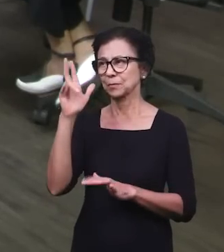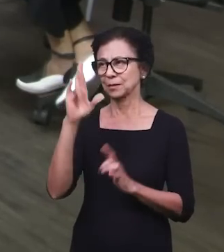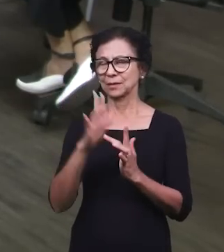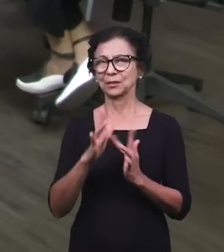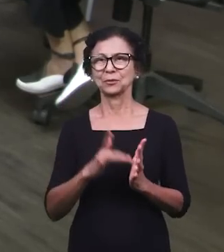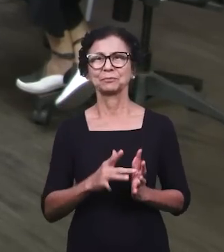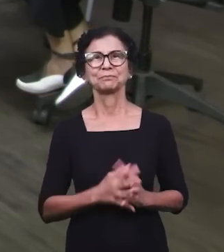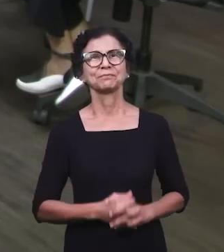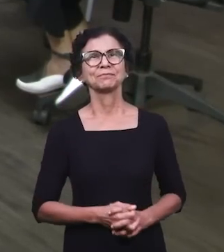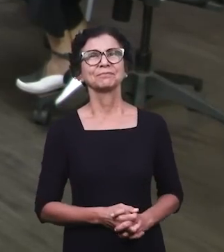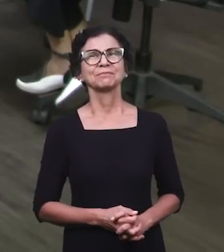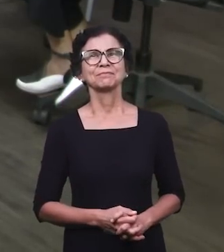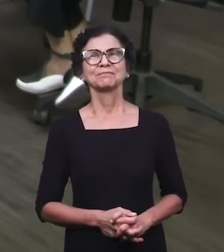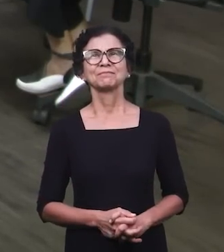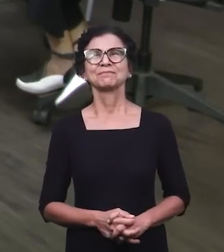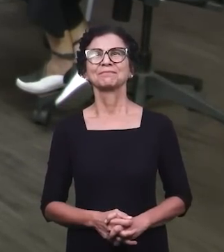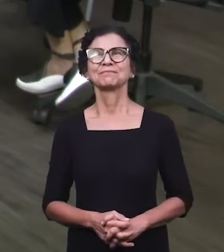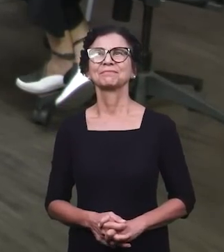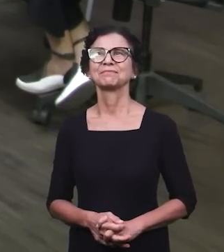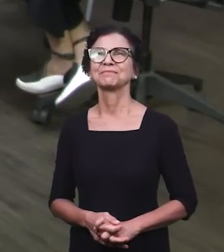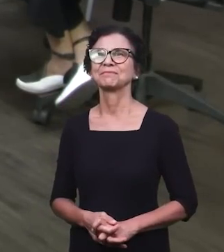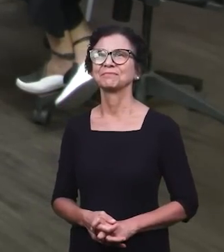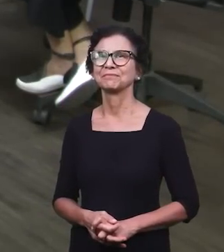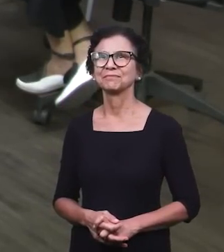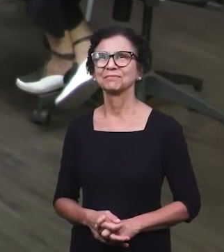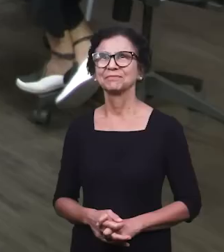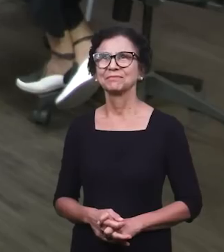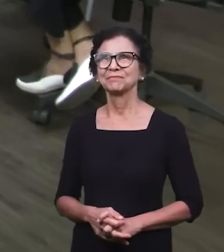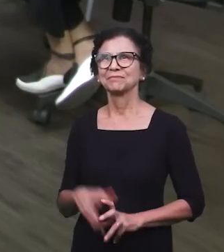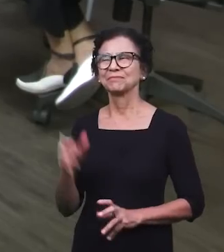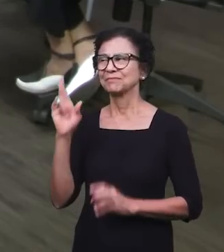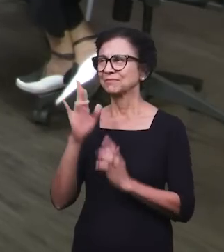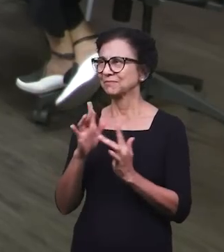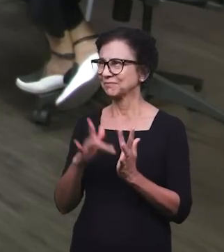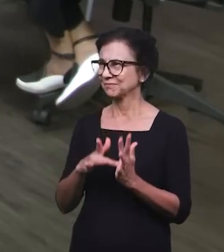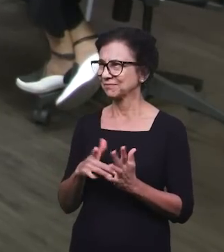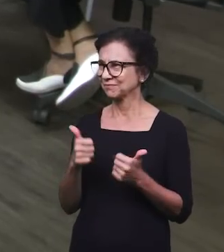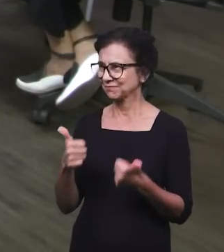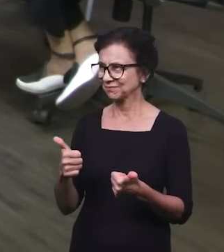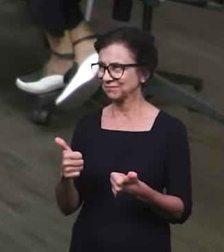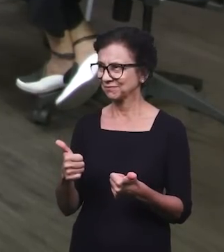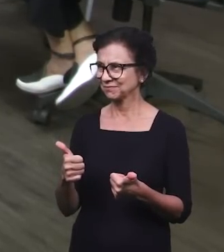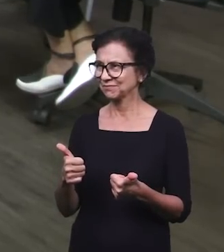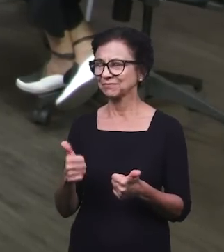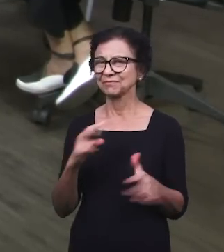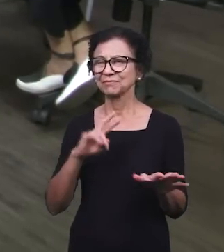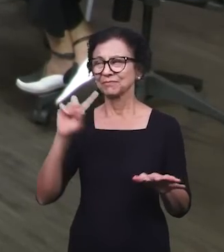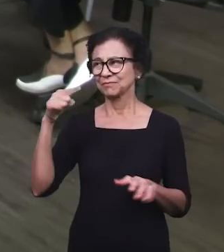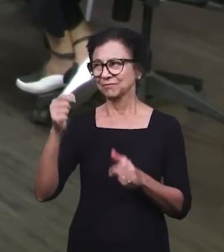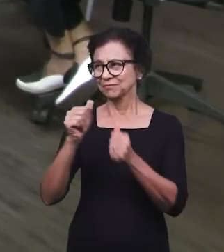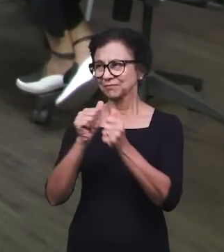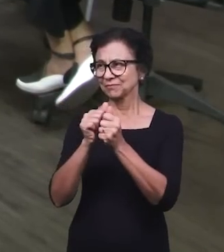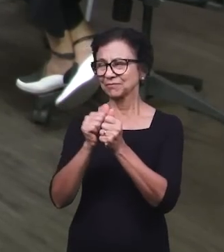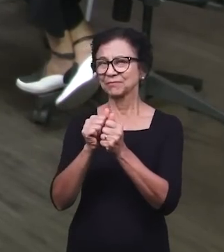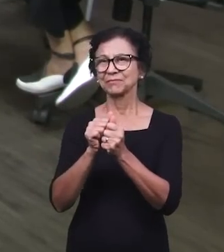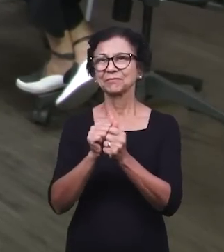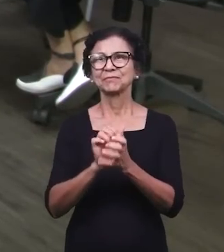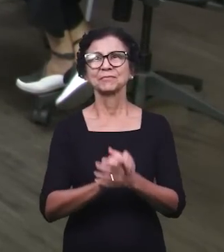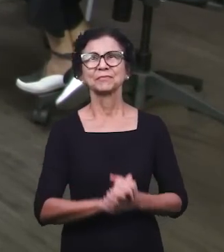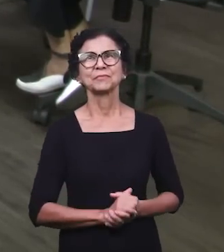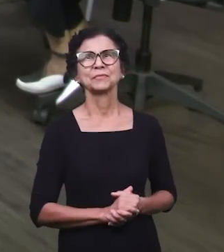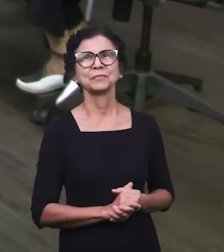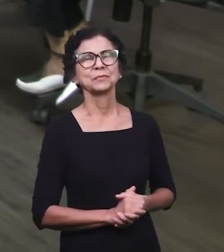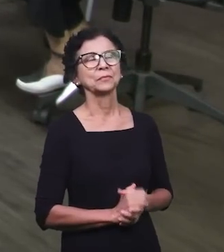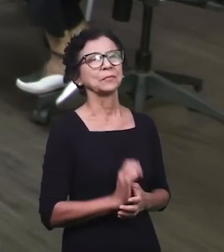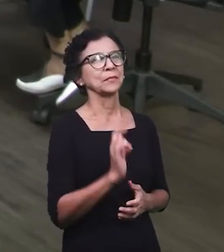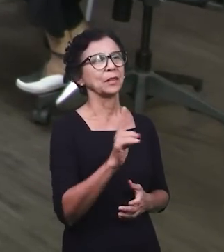Senhor. Minha colega Andréia, paz do Senhor. Sim. Semana que vem vamos estar juntos, né? Sim, a paz do Senhor, pastor Júlio, e aos nossos jovens,